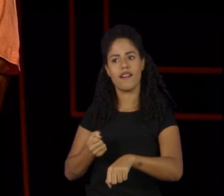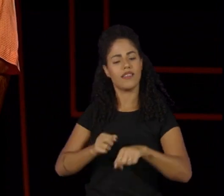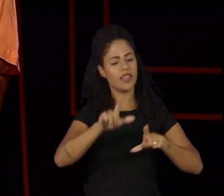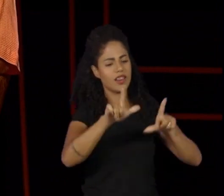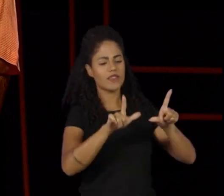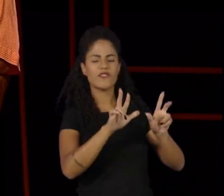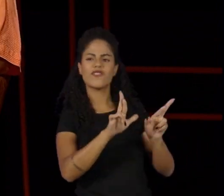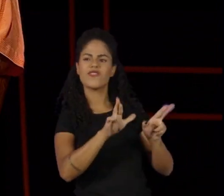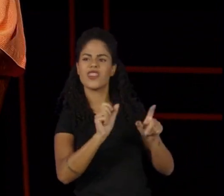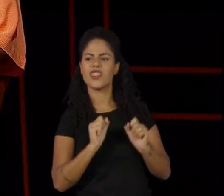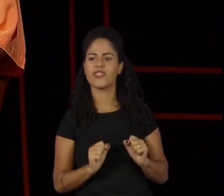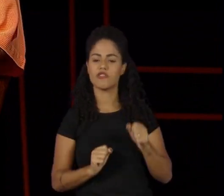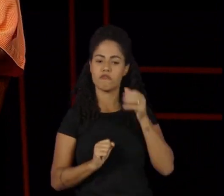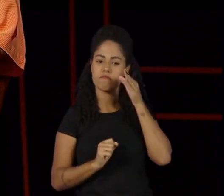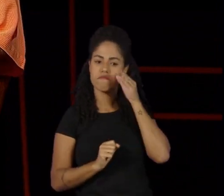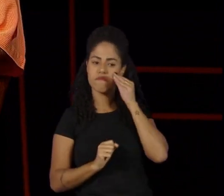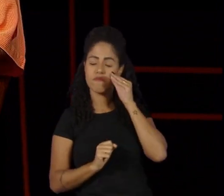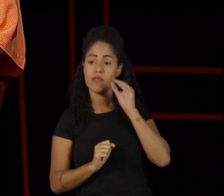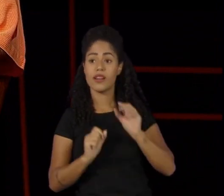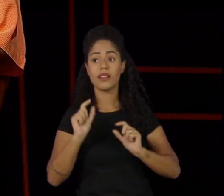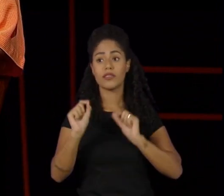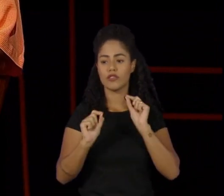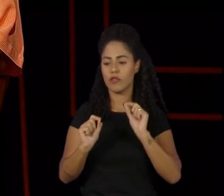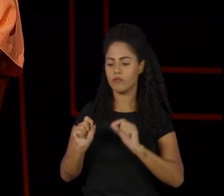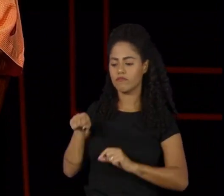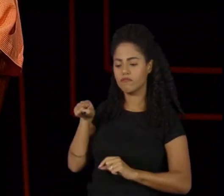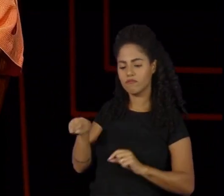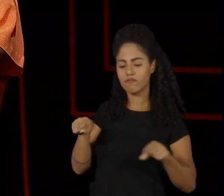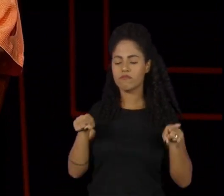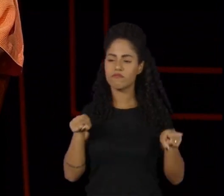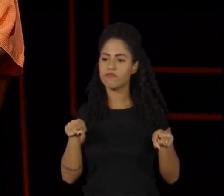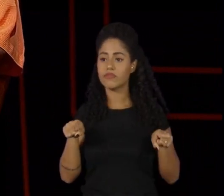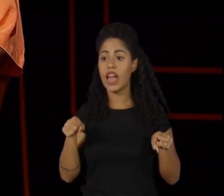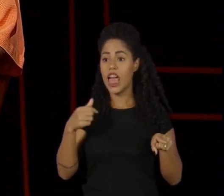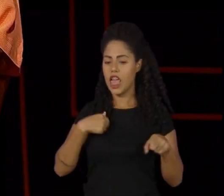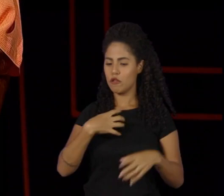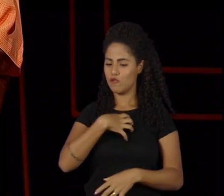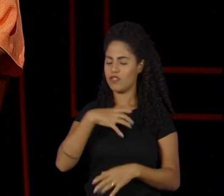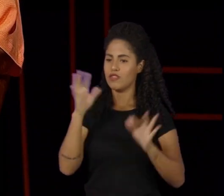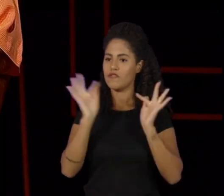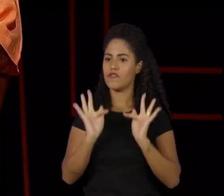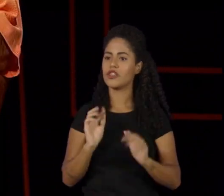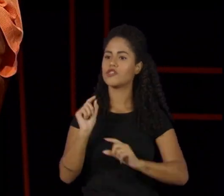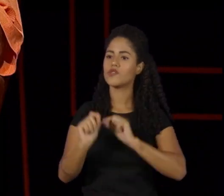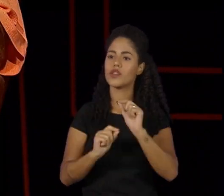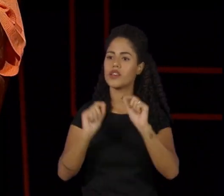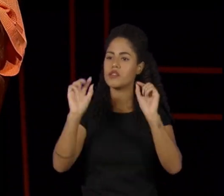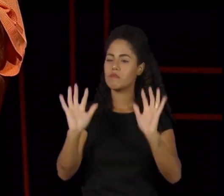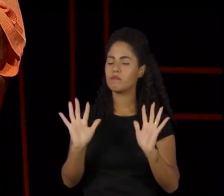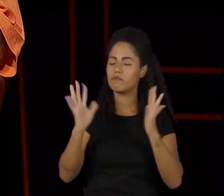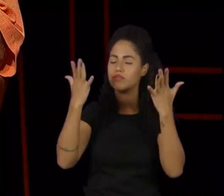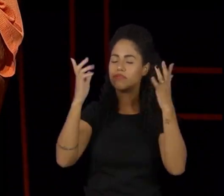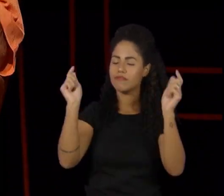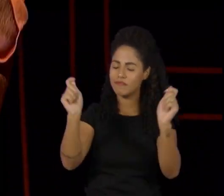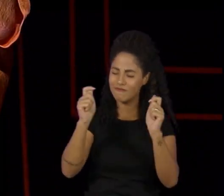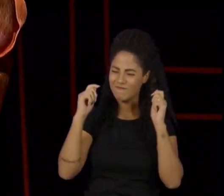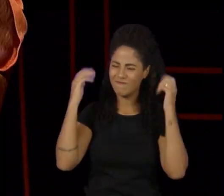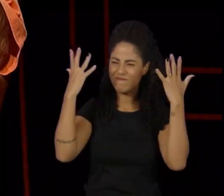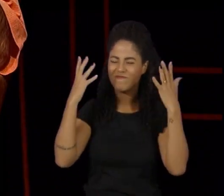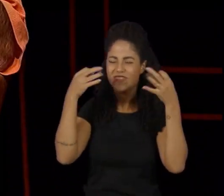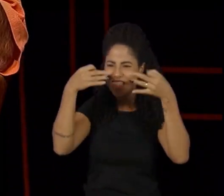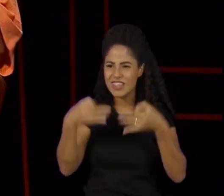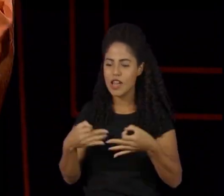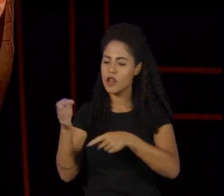Mas seja de Ibope ou seja do teatro, o que me deixa muito feliz é o espetáculo acontecer, é o